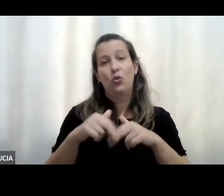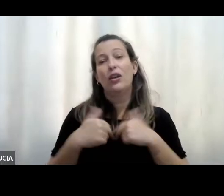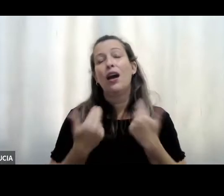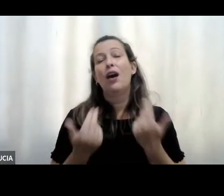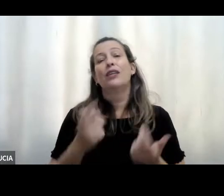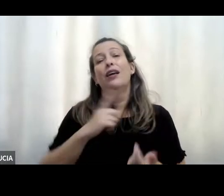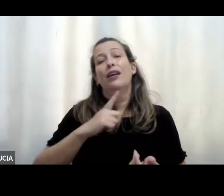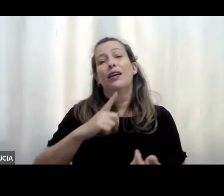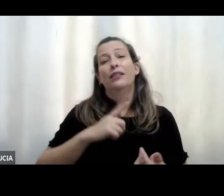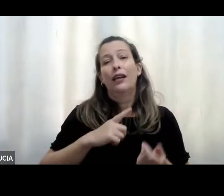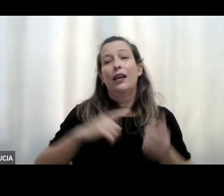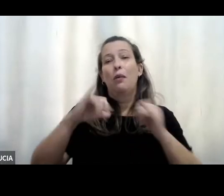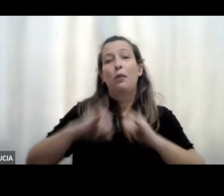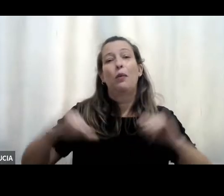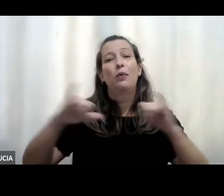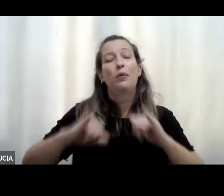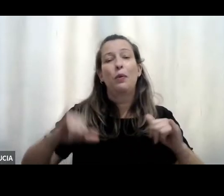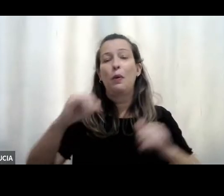publicitárias,